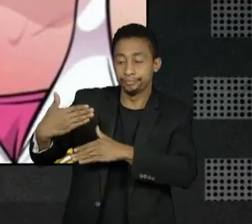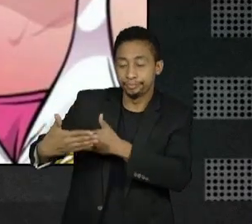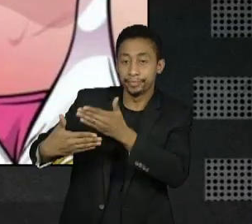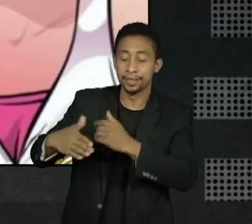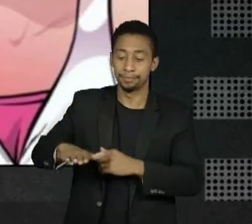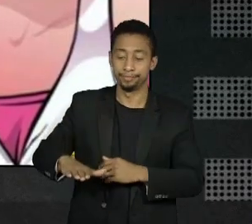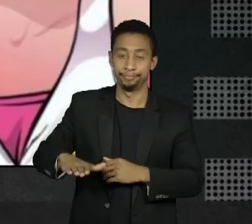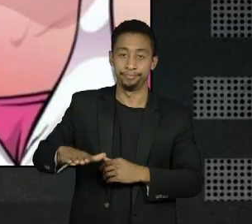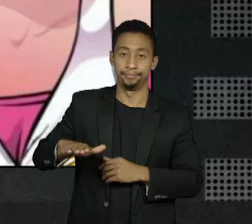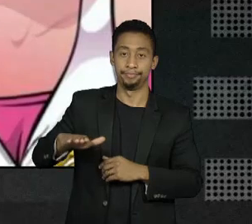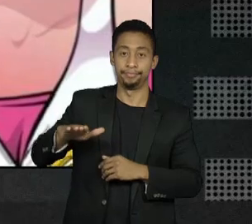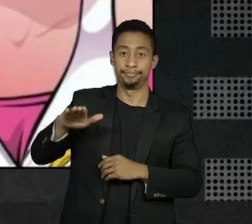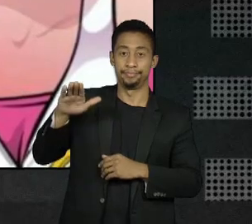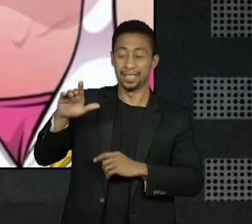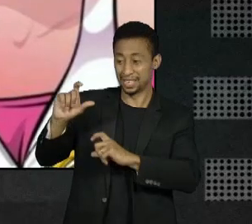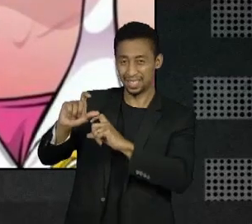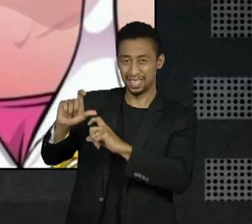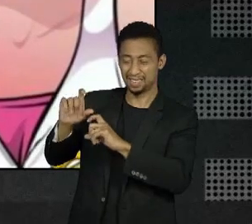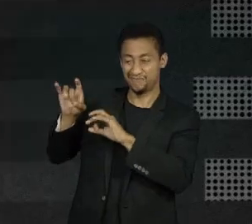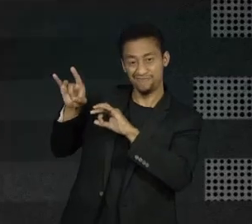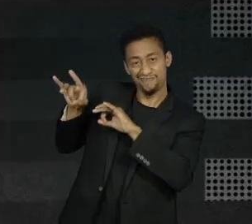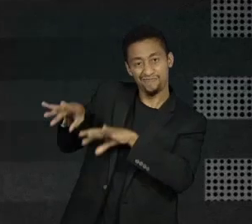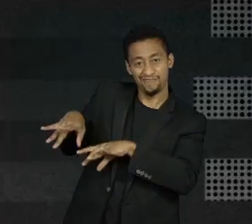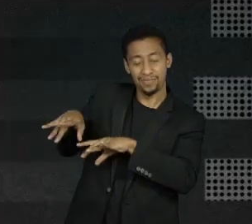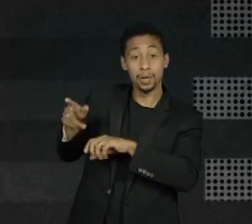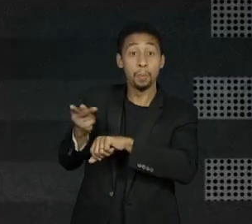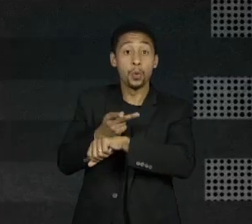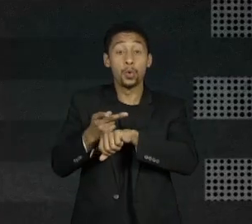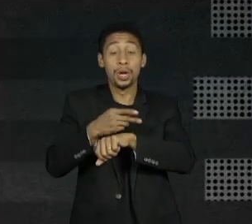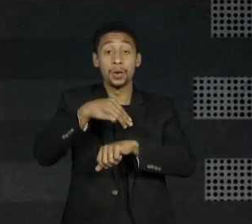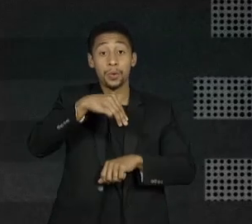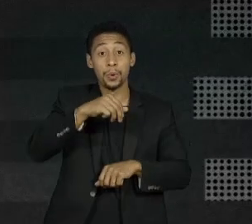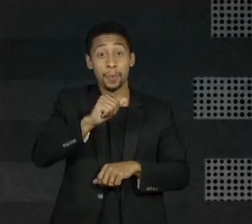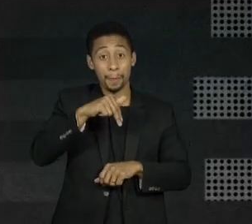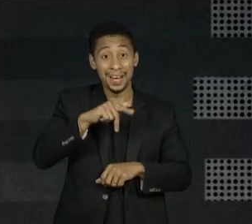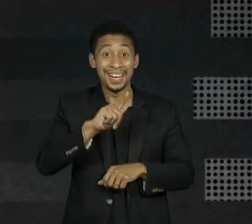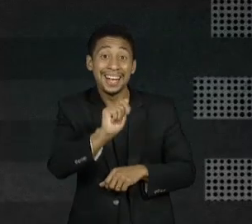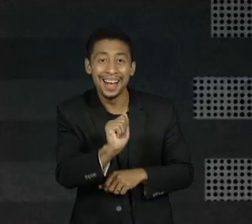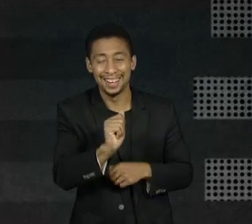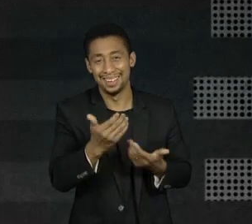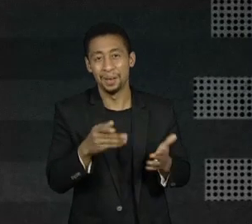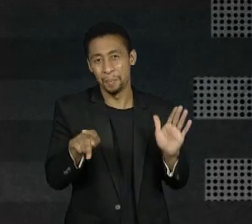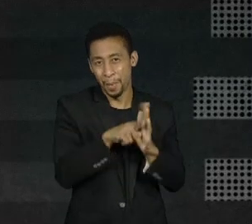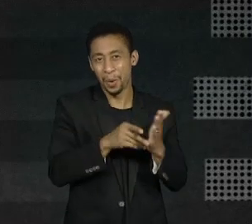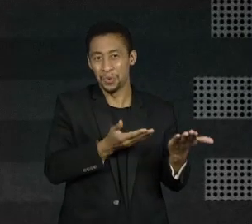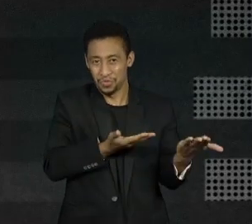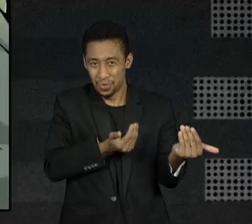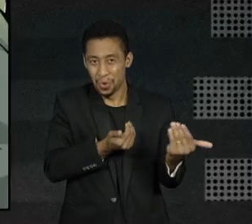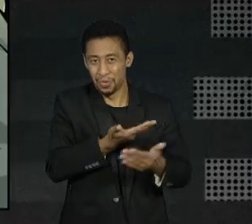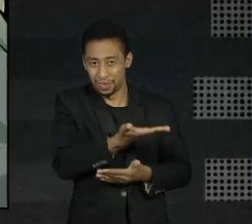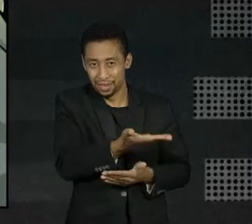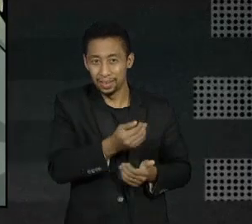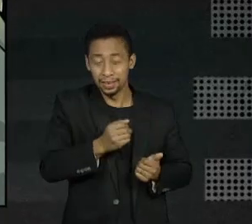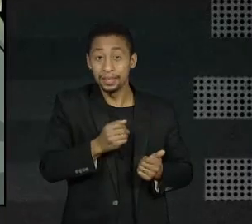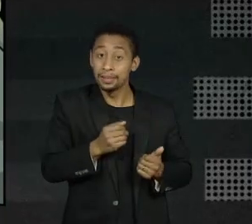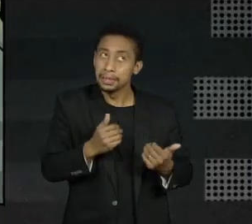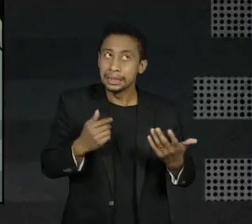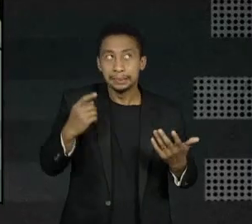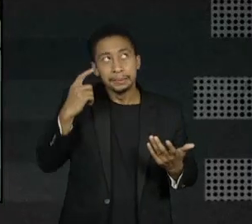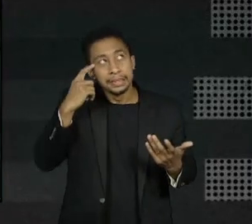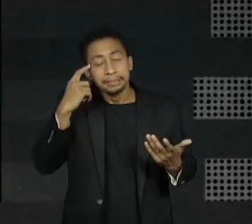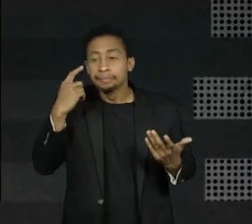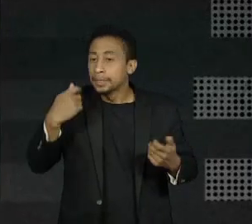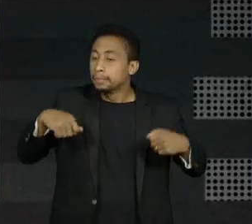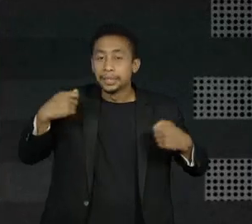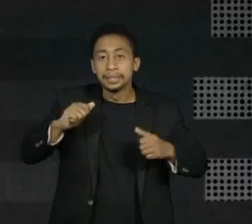para buscar o mangá, que é uma história mais para o jovenzinho, né? Ou para o jovenzinho. Eu falei, não, eu tenho que entrar